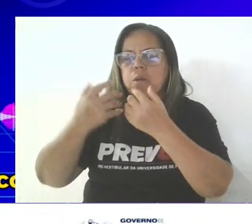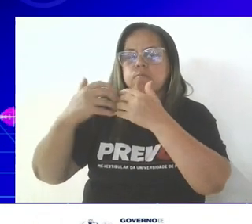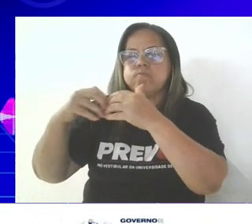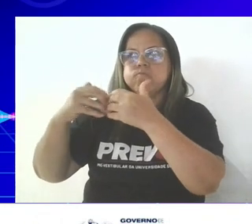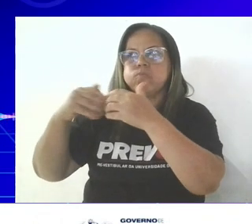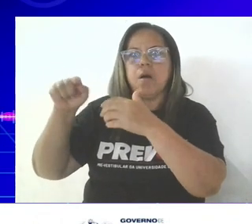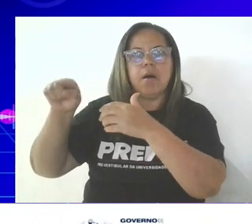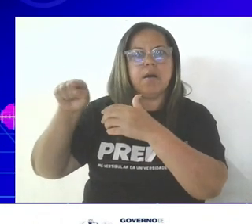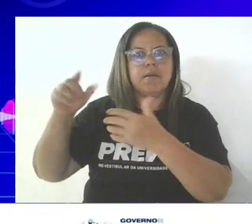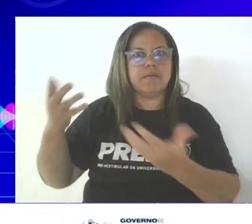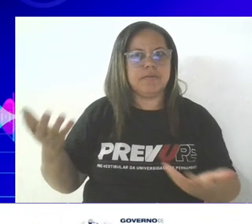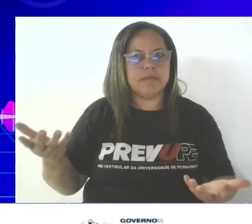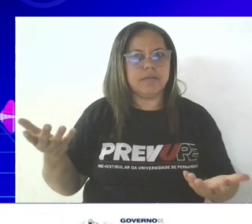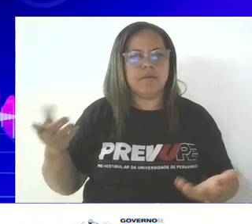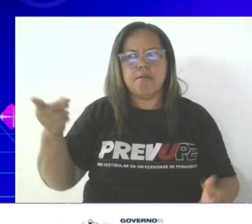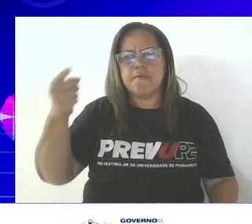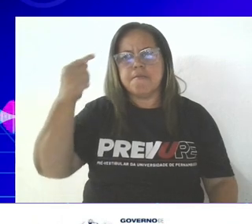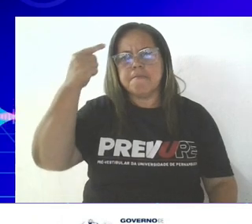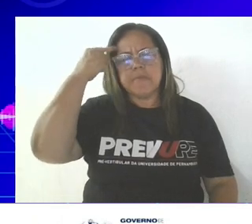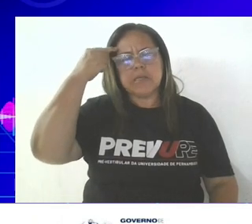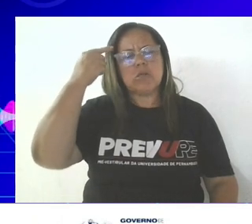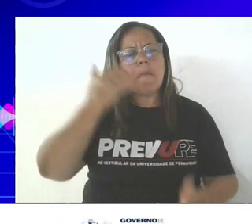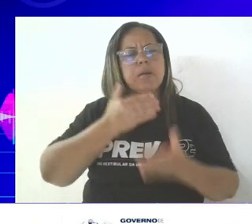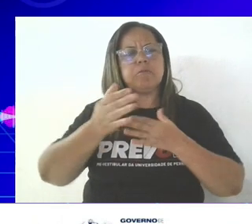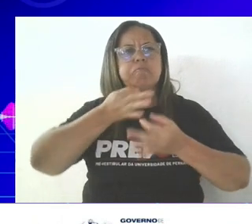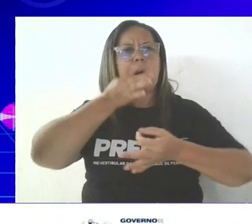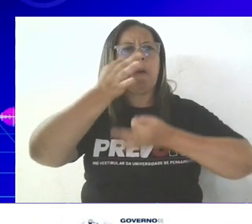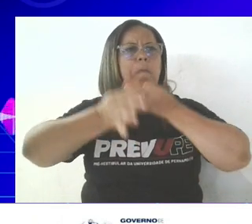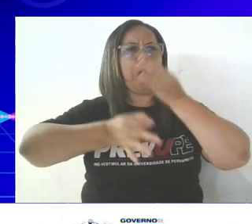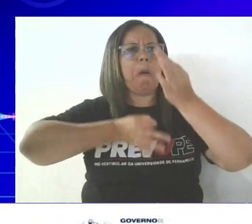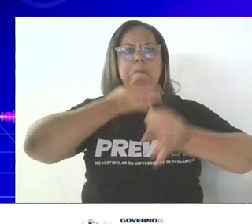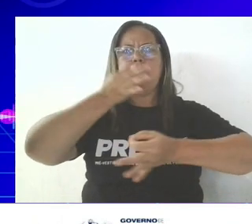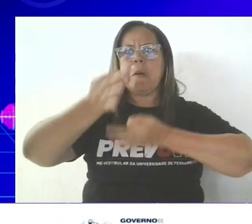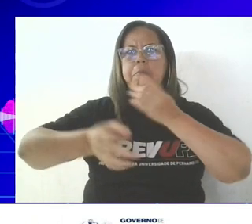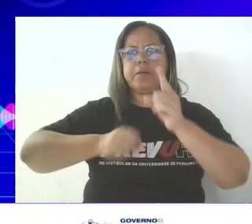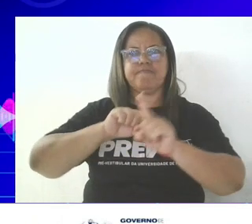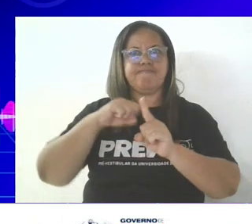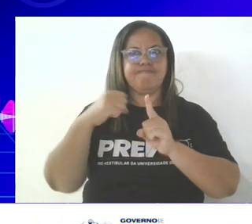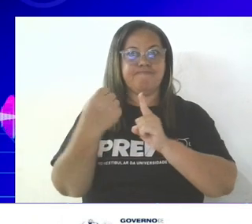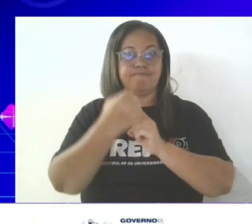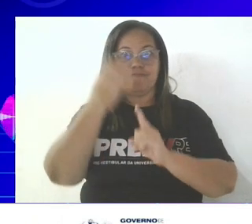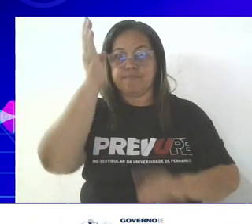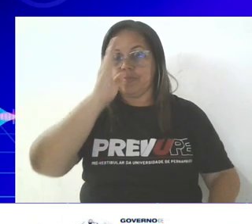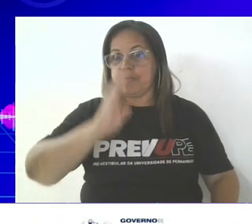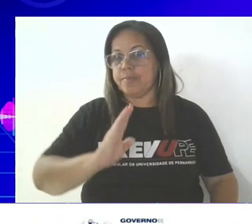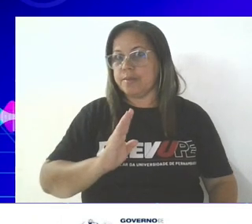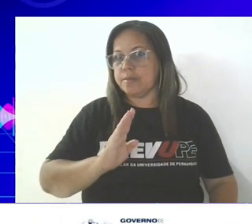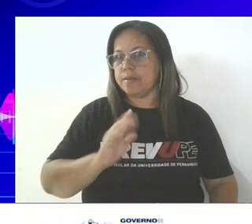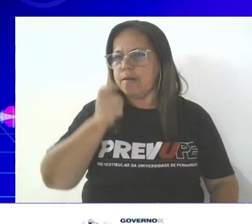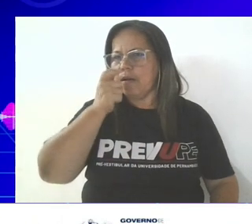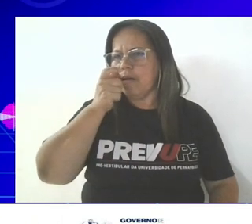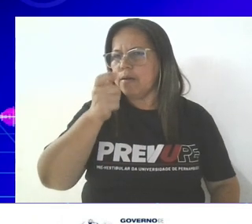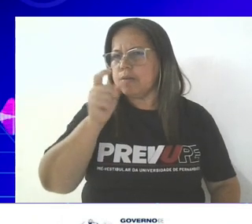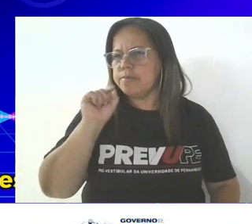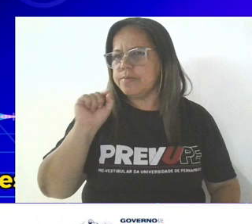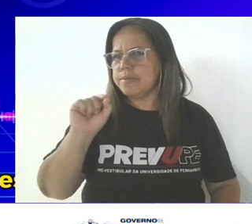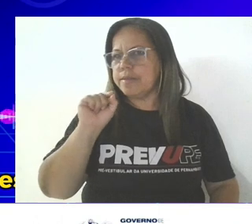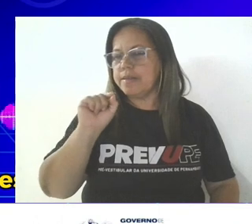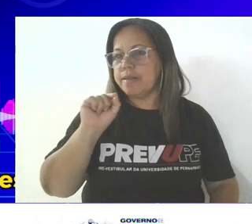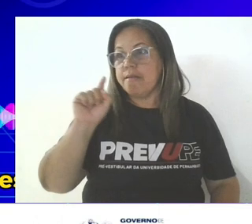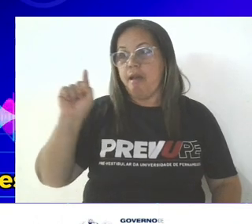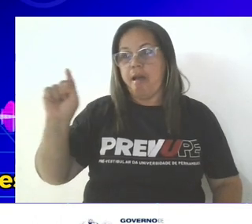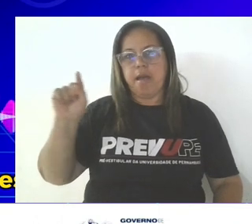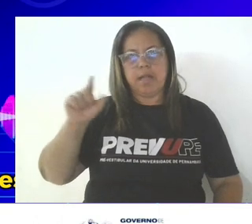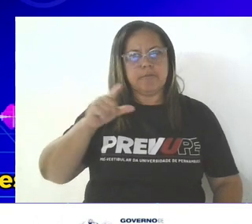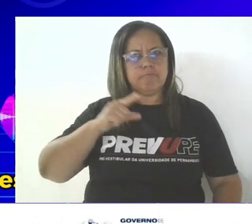mexeu com a cabeça do cara e fez ele ser crítico e reflexiv sobre a sociedade brasileira E olha que interessante apesar